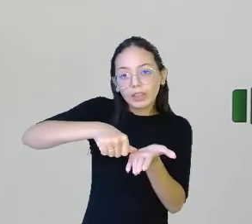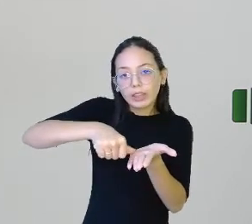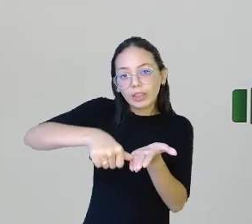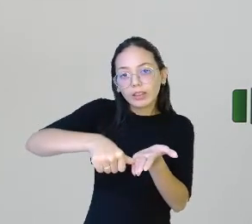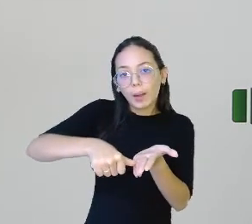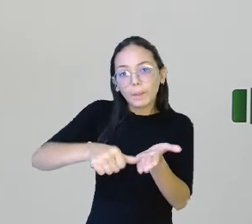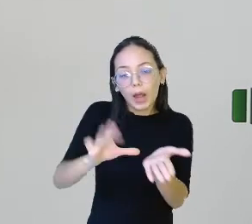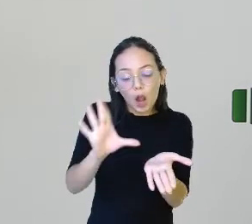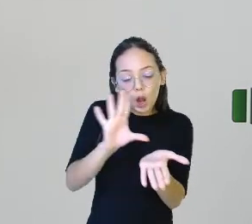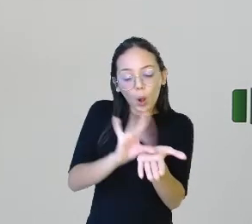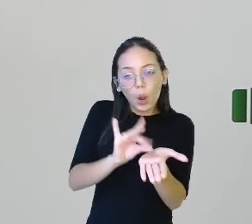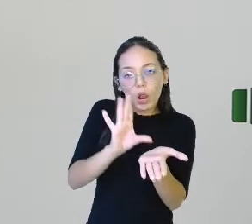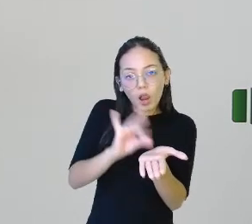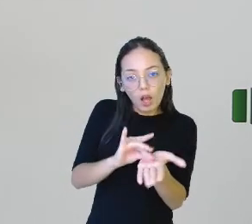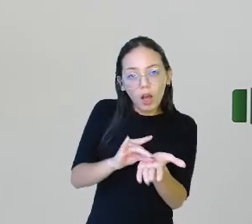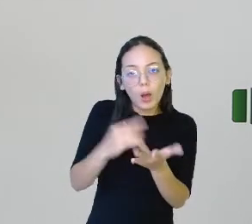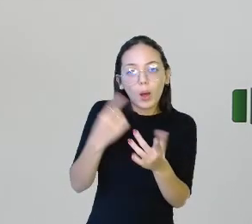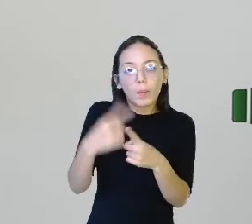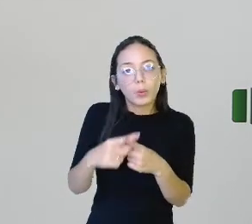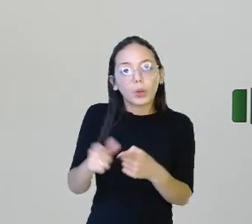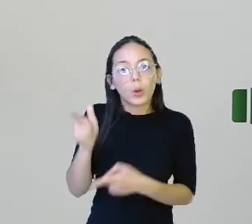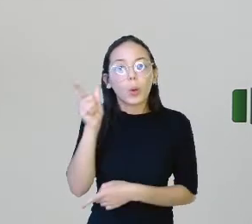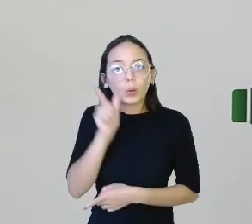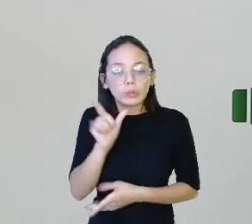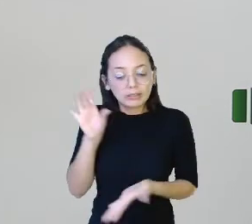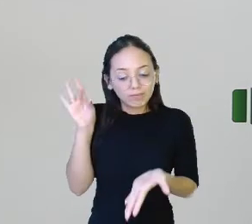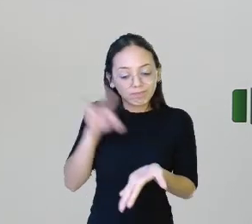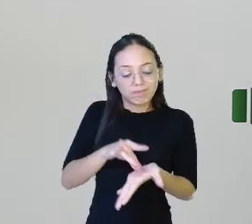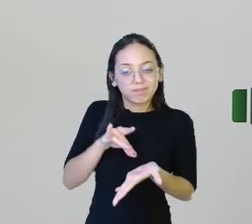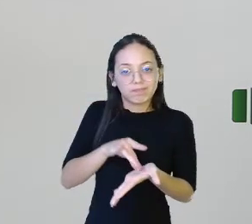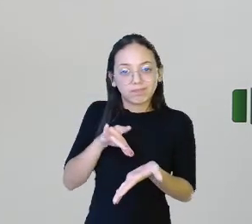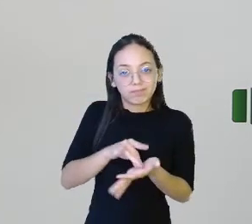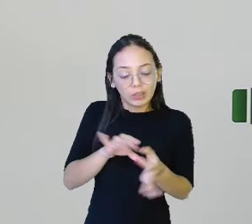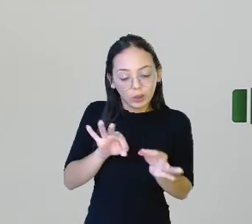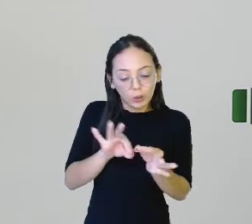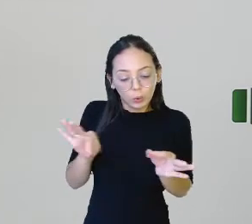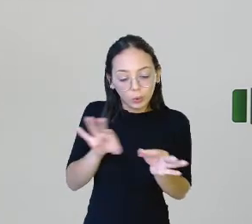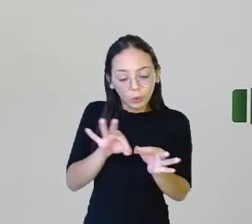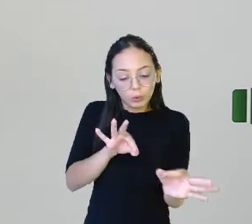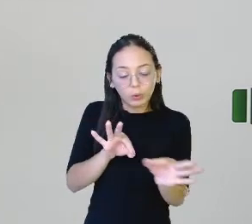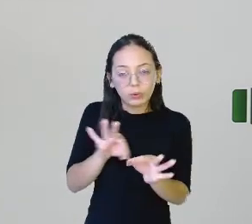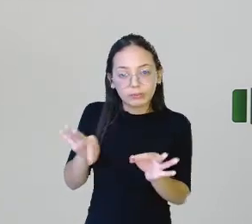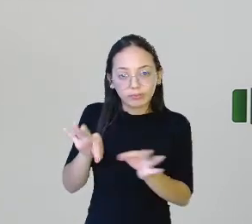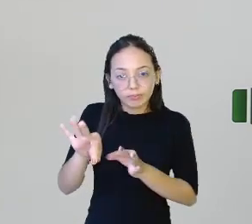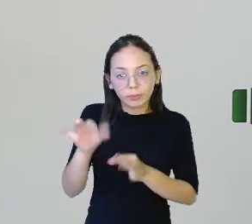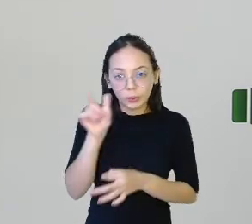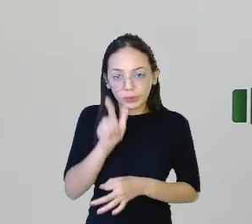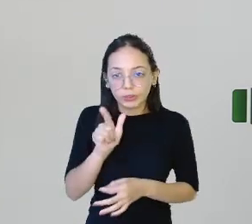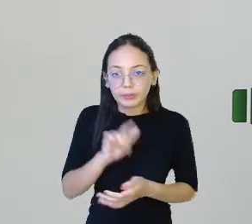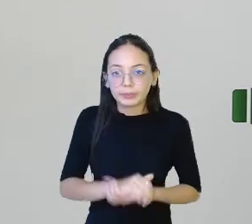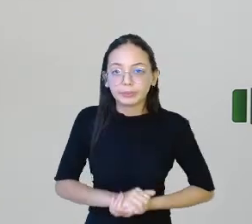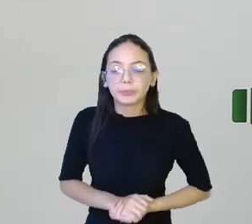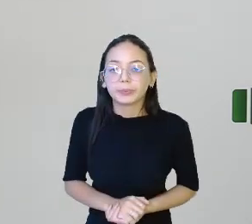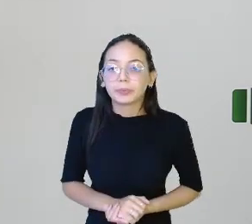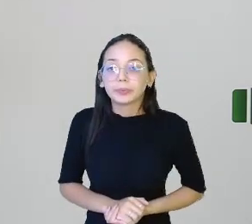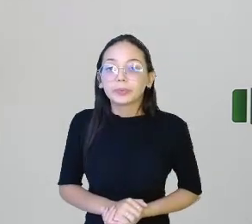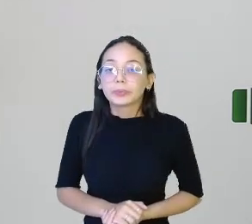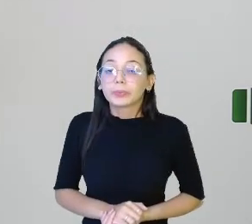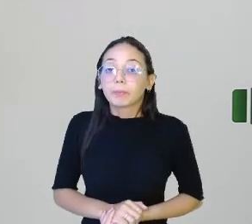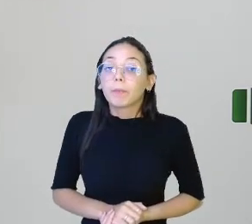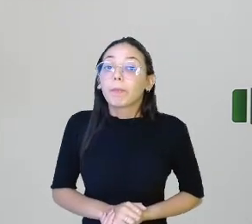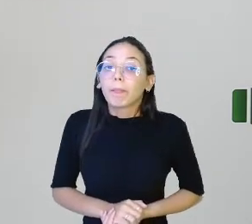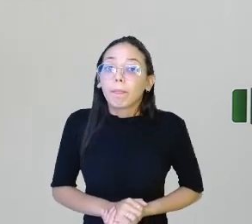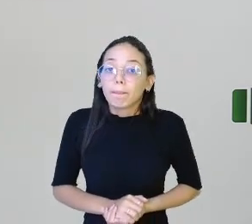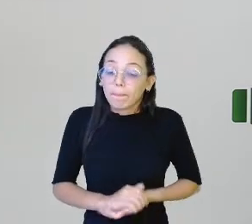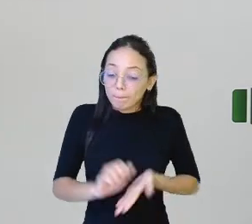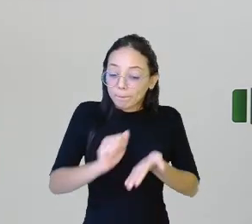deixar coladinho, porque aí eu consigo com mais precisão fazer o meu tracejado, né? Na minha